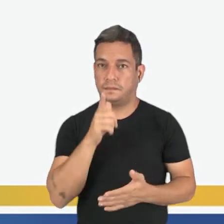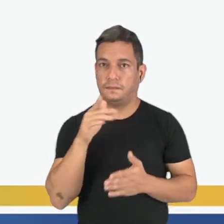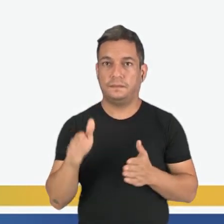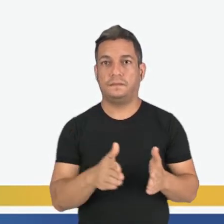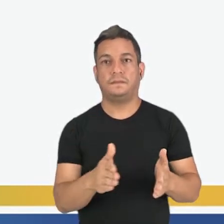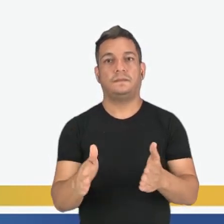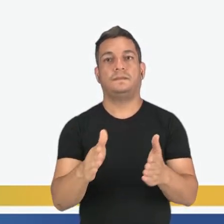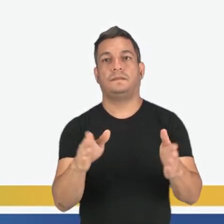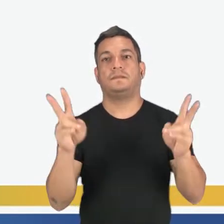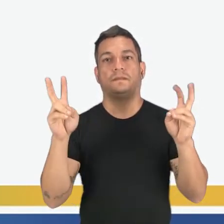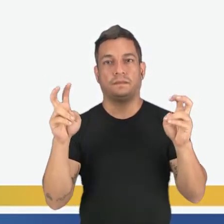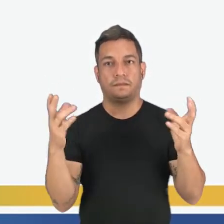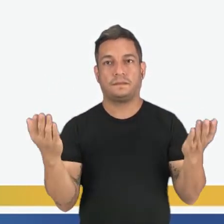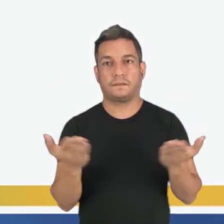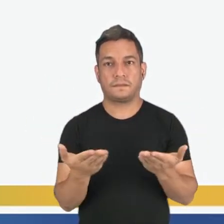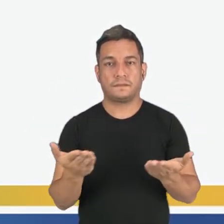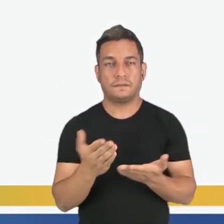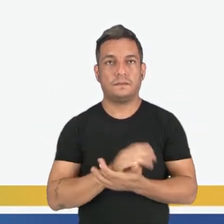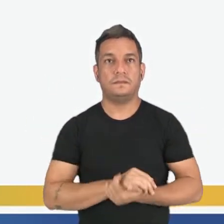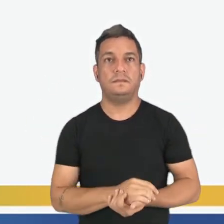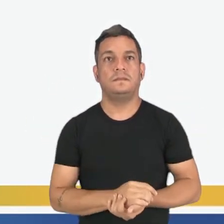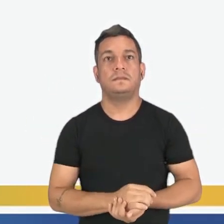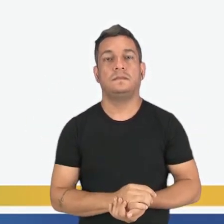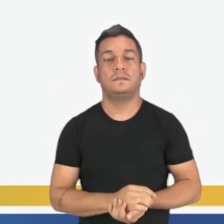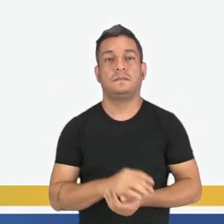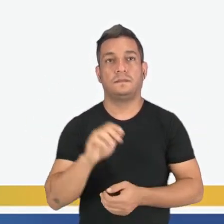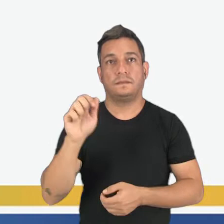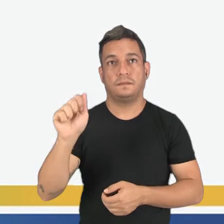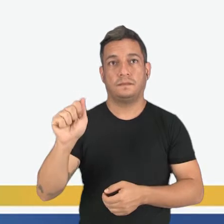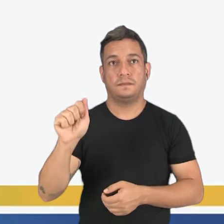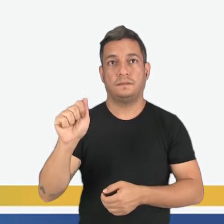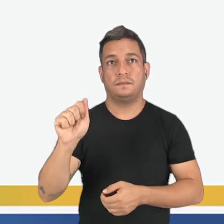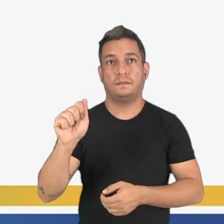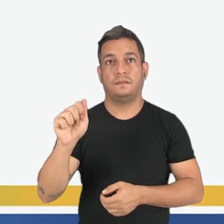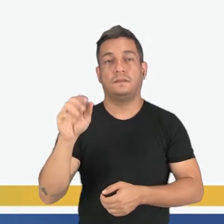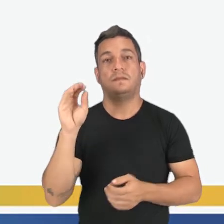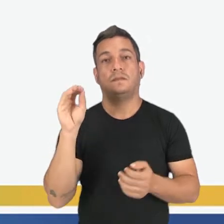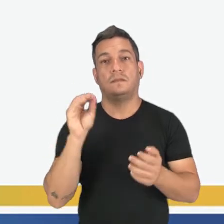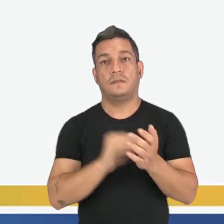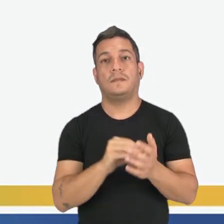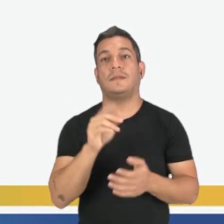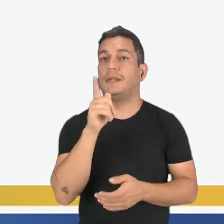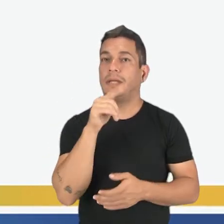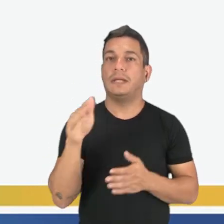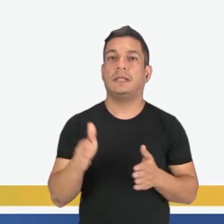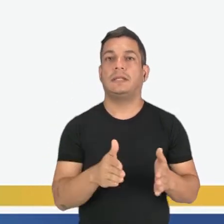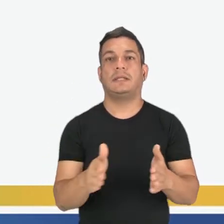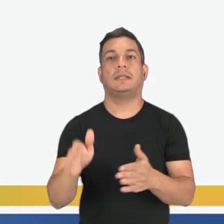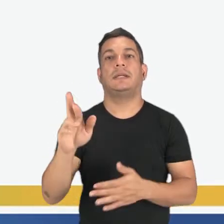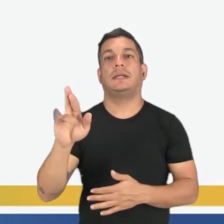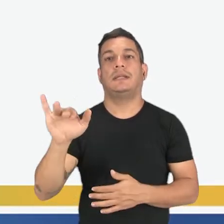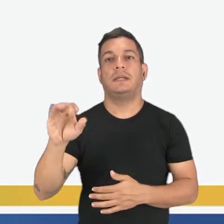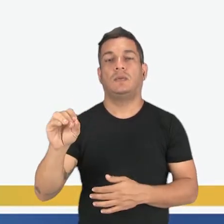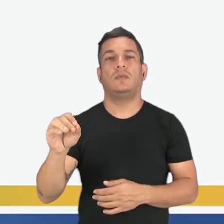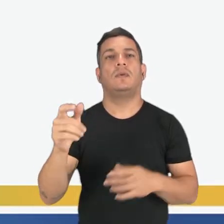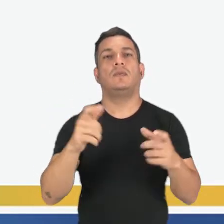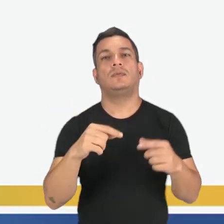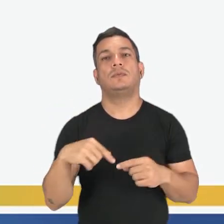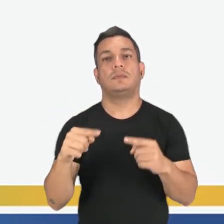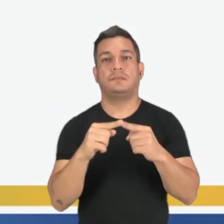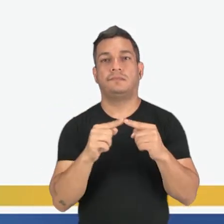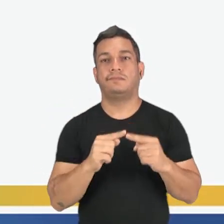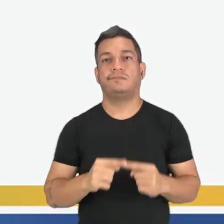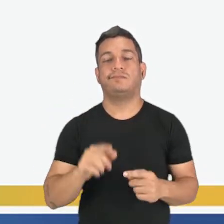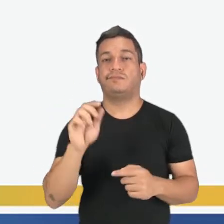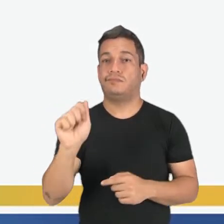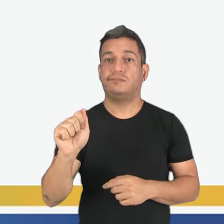bacias hidrográficas no processo de migração. A letra A, você vai marcar rio, né? Onde for relacionada